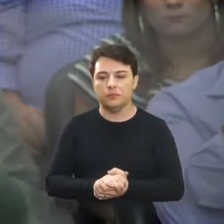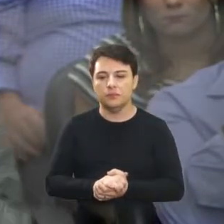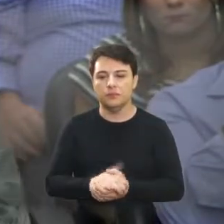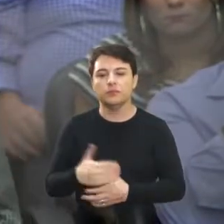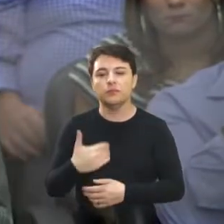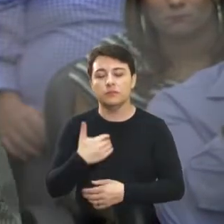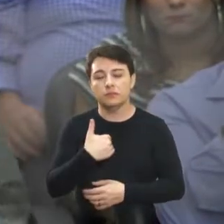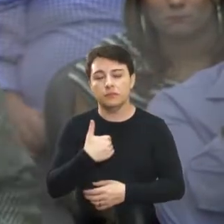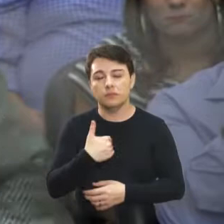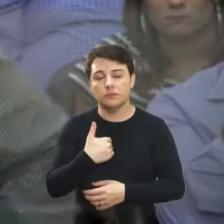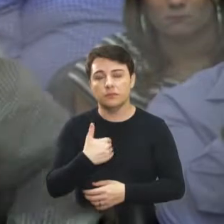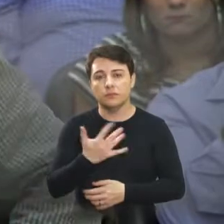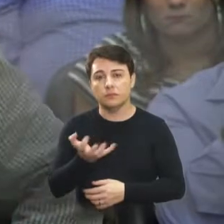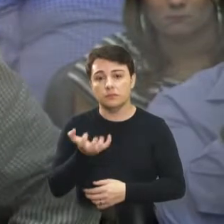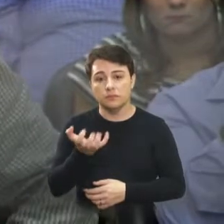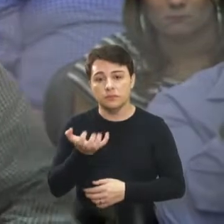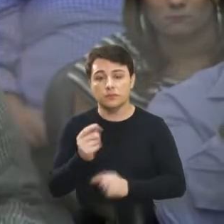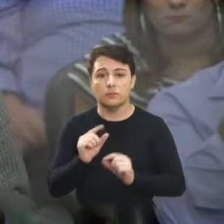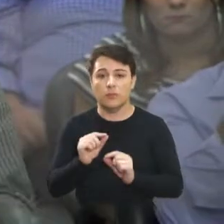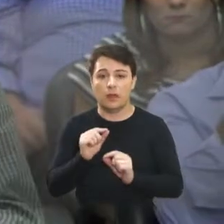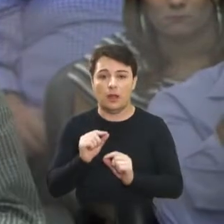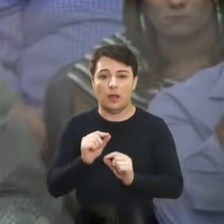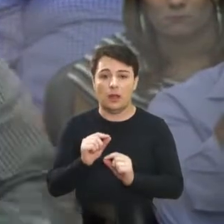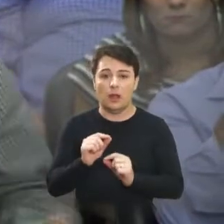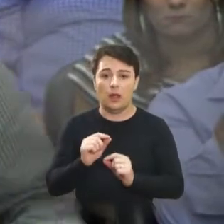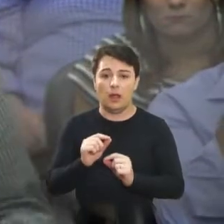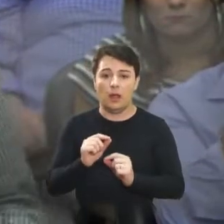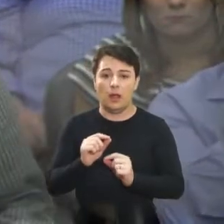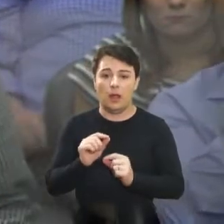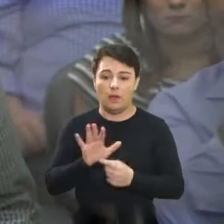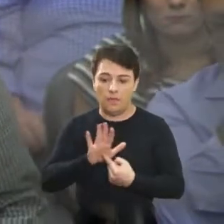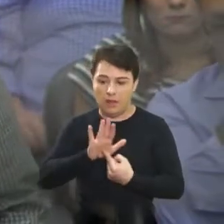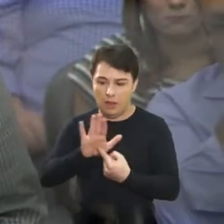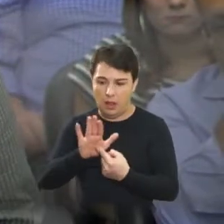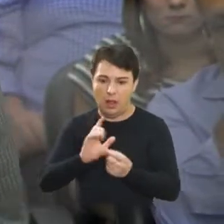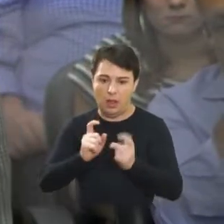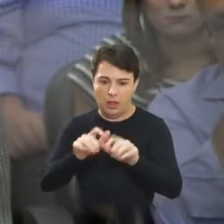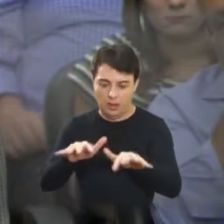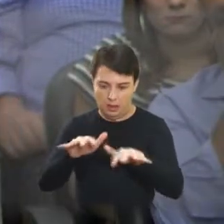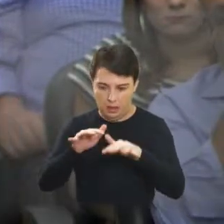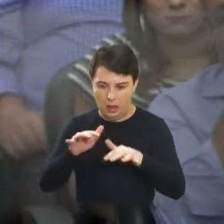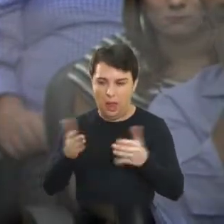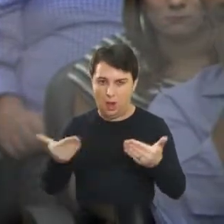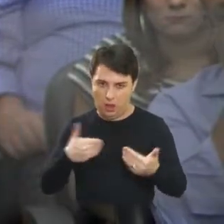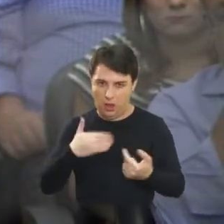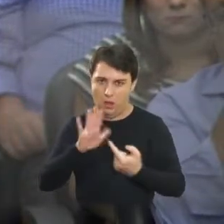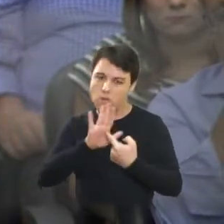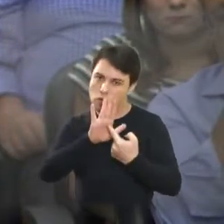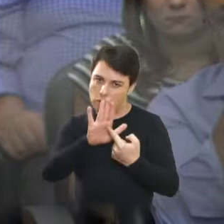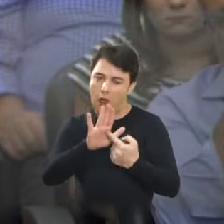queria apresentar essas mesmas preocupações aqui na audiência. Né?